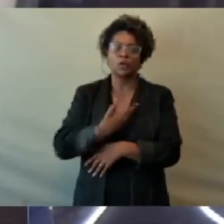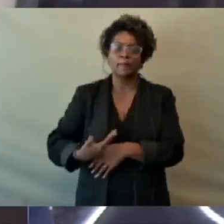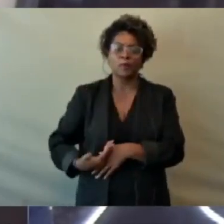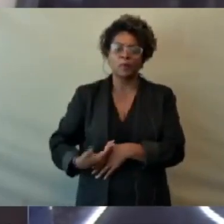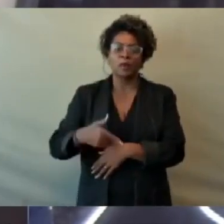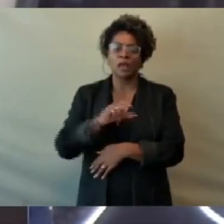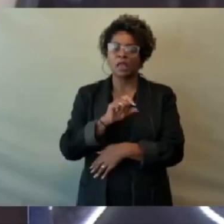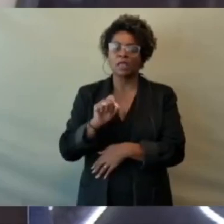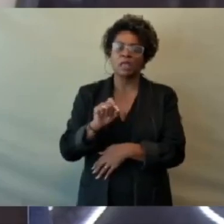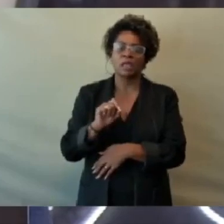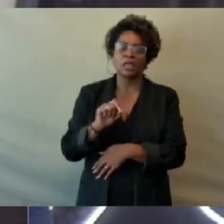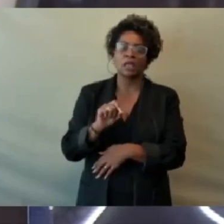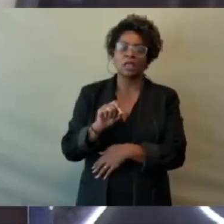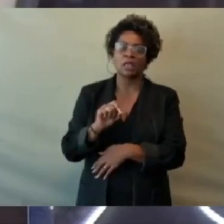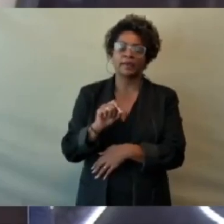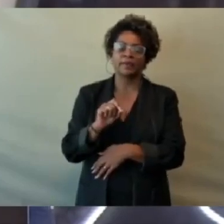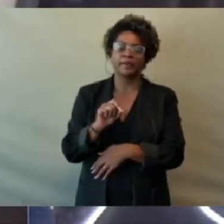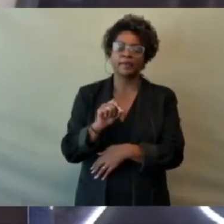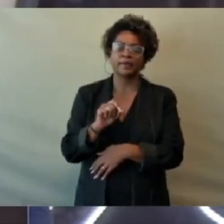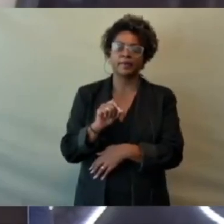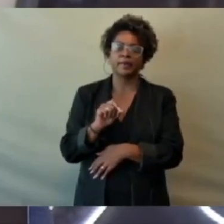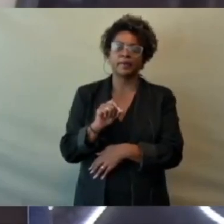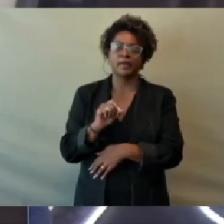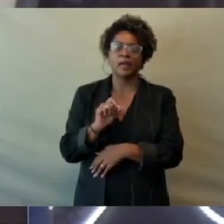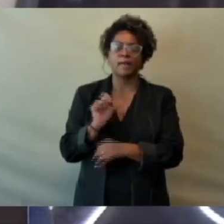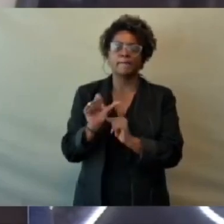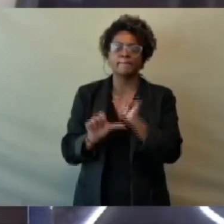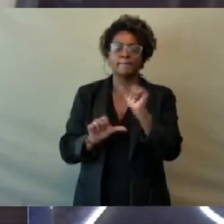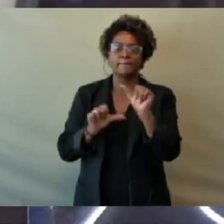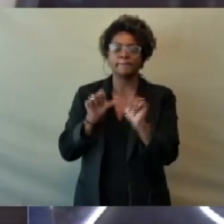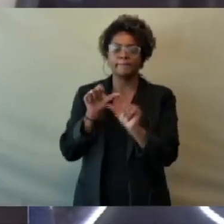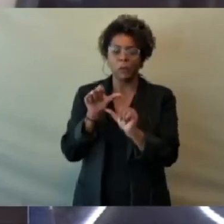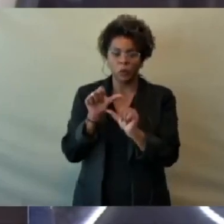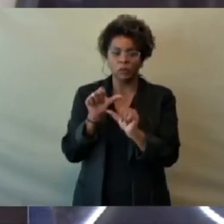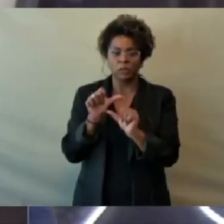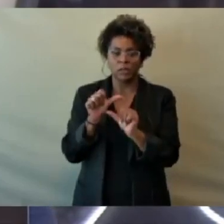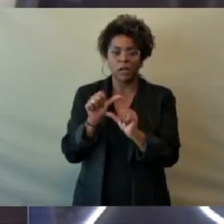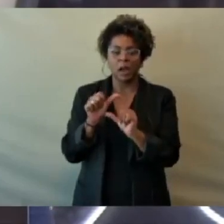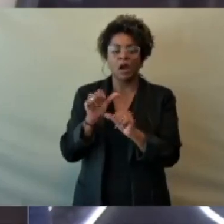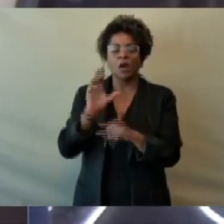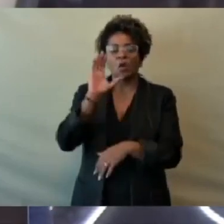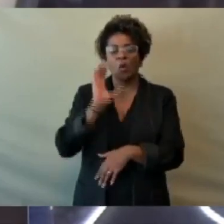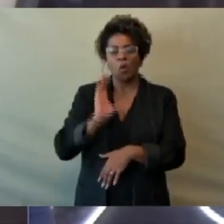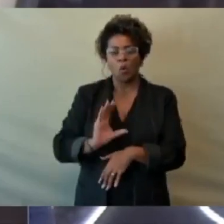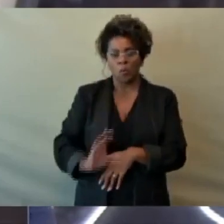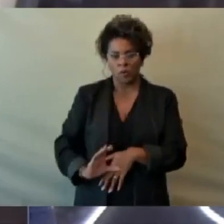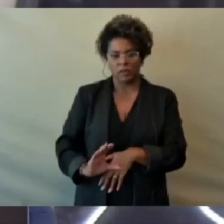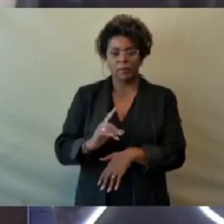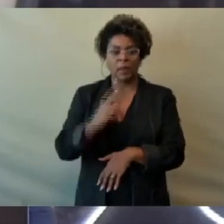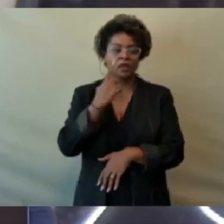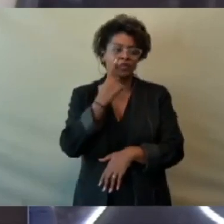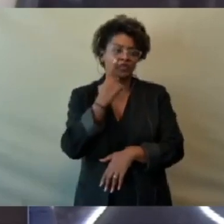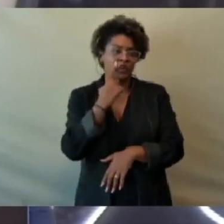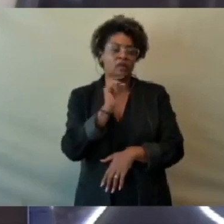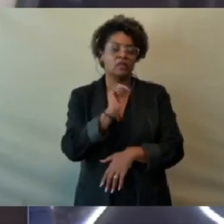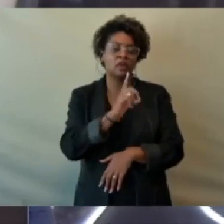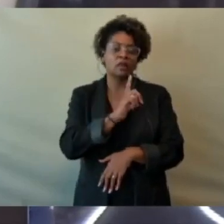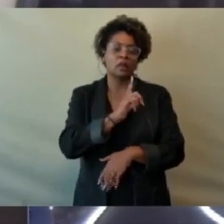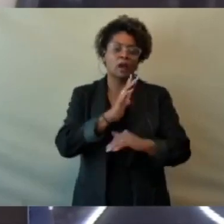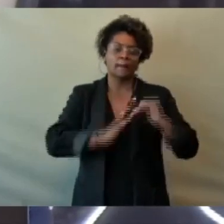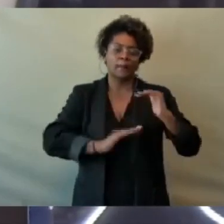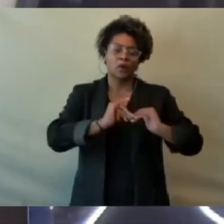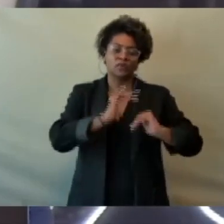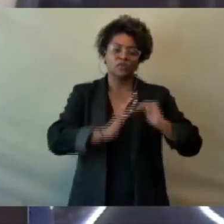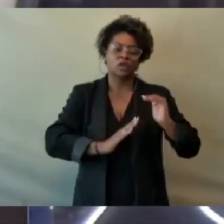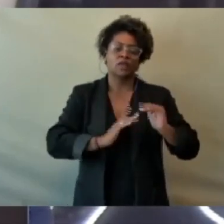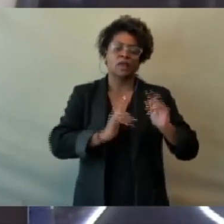passa a pensar de outro modo escutando aqui pessoas capacitadas escutando todos vocês aqui presentes eu presto atenção